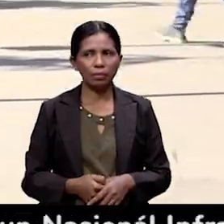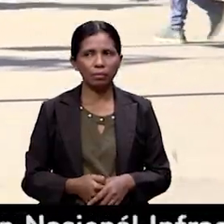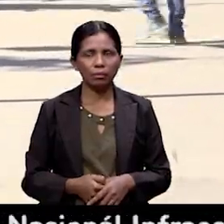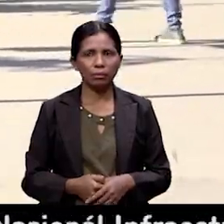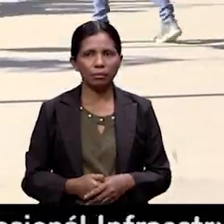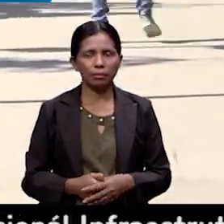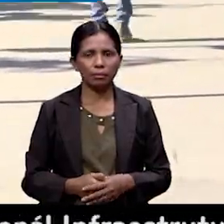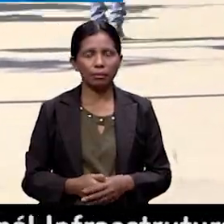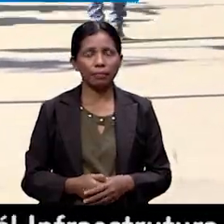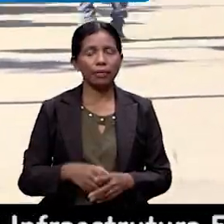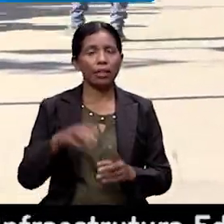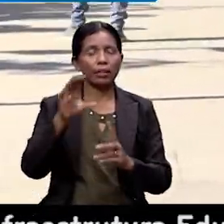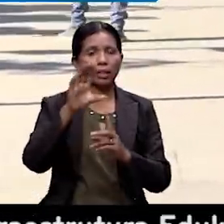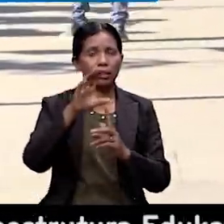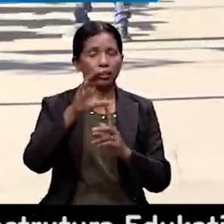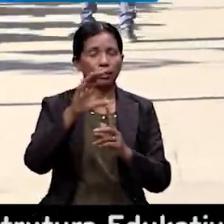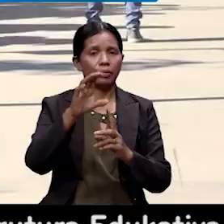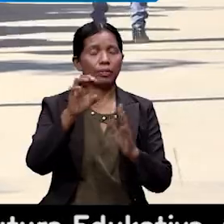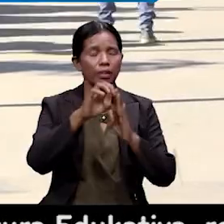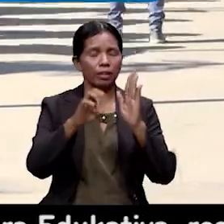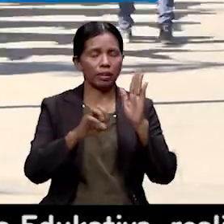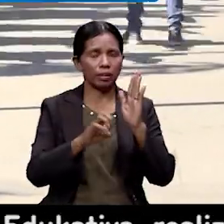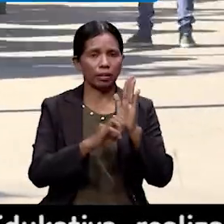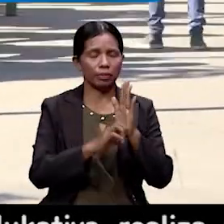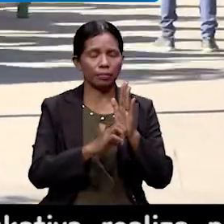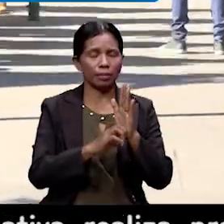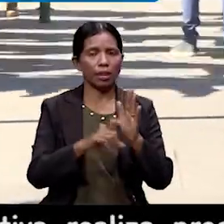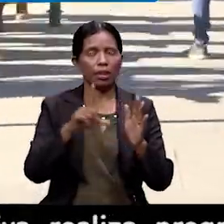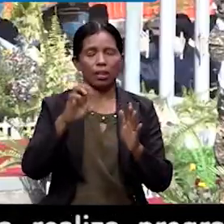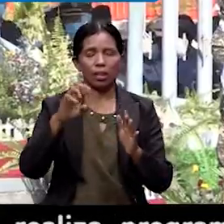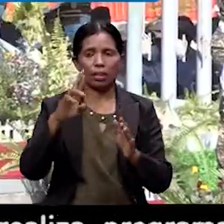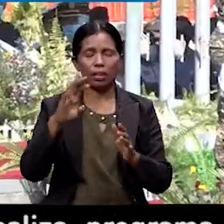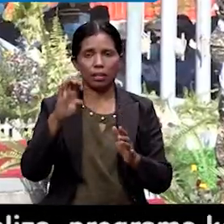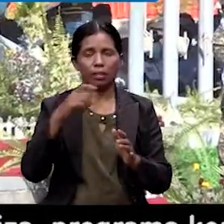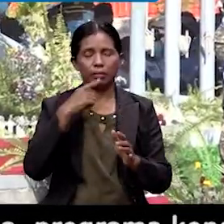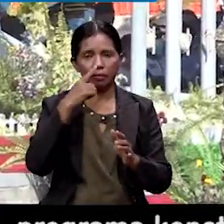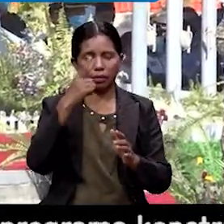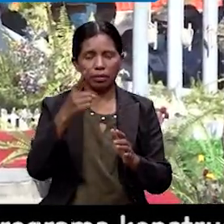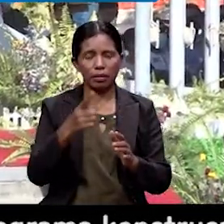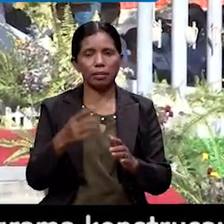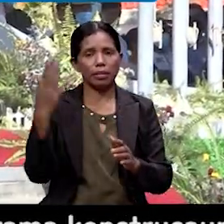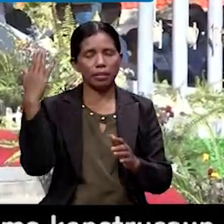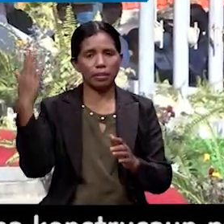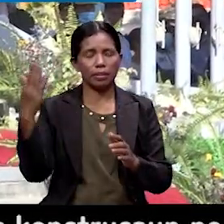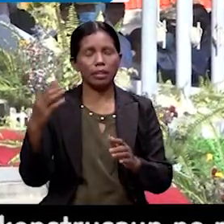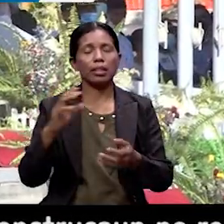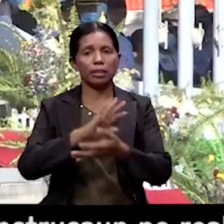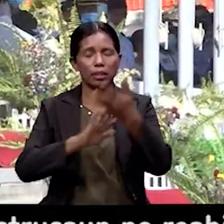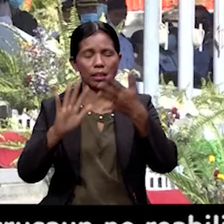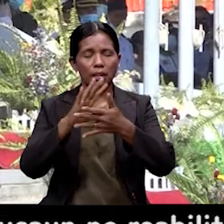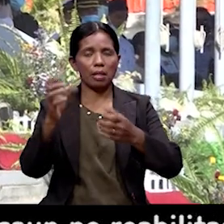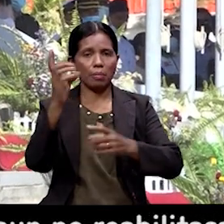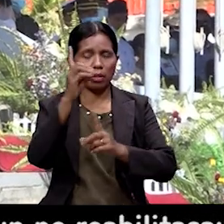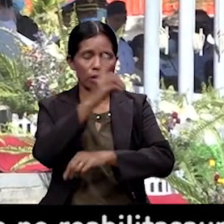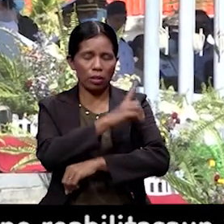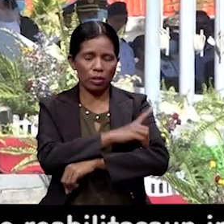Chefe Estado Maior General F.F. Detelli, Tenente General Lereana Timur Hatuir, lhe hirakne ia âmbito comemoração Lorum